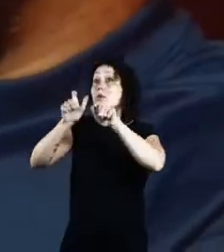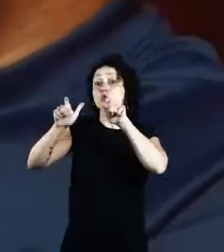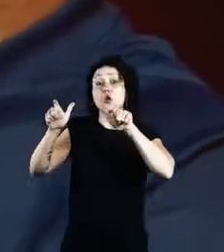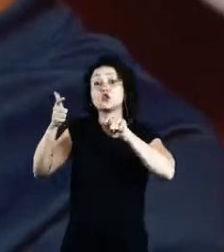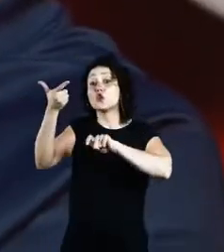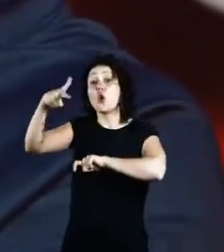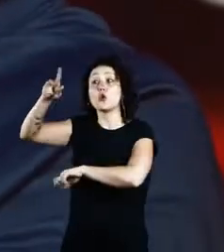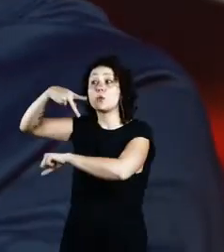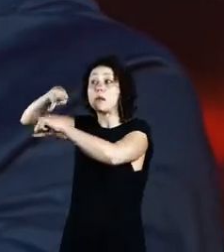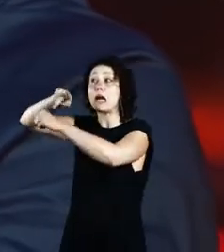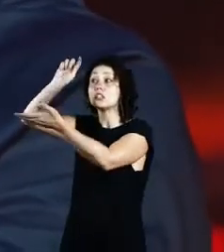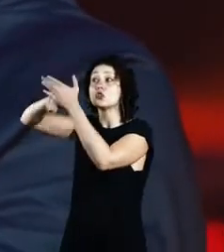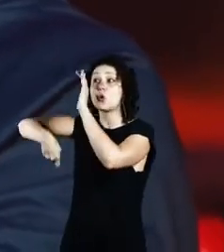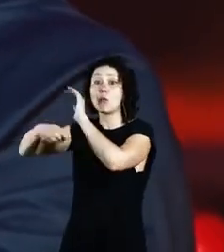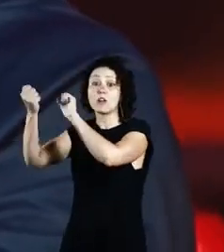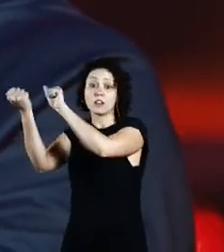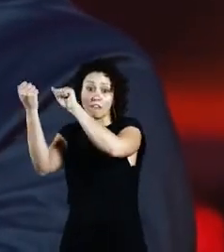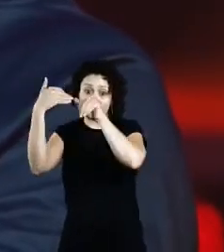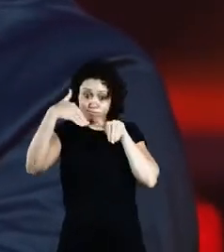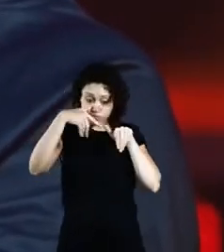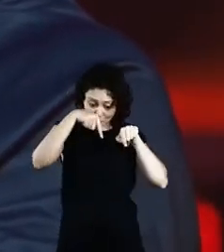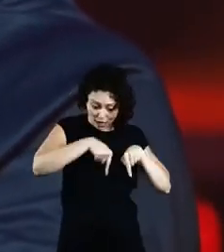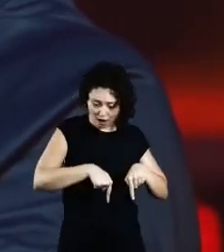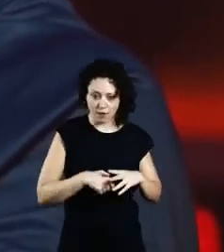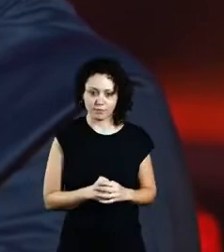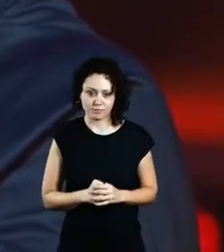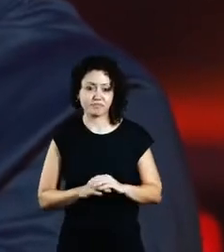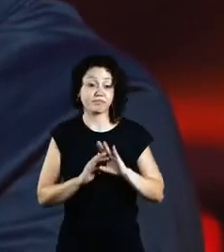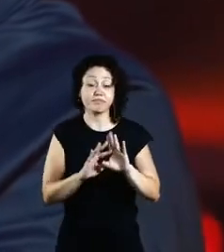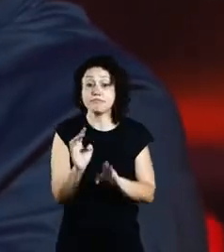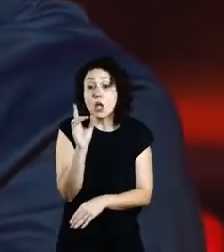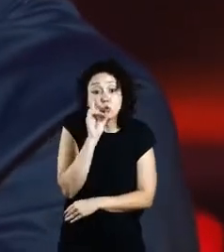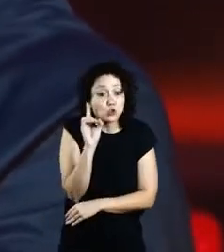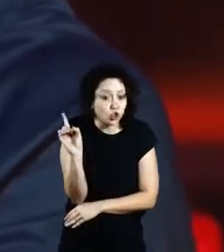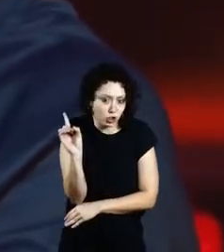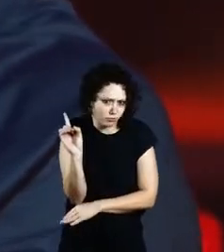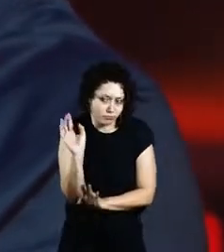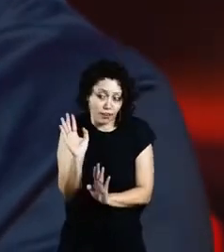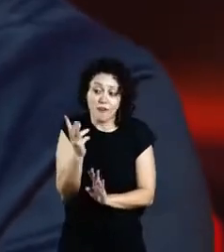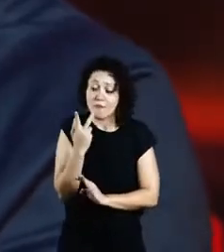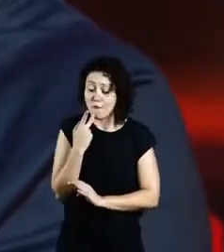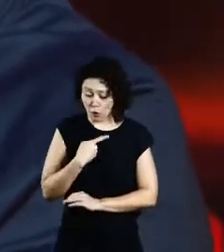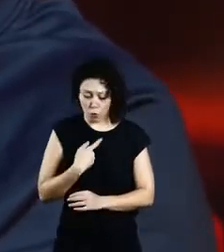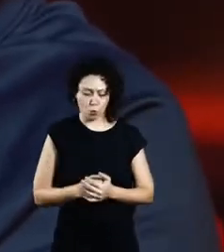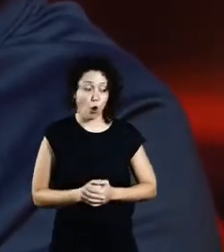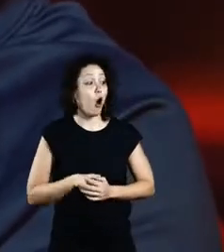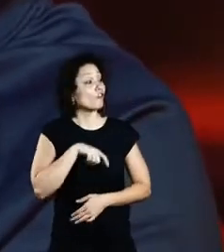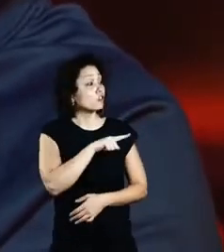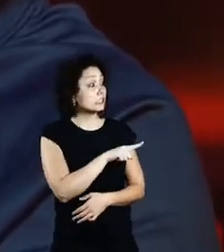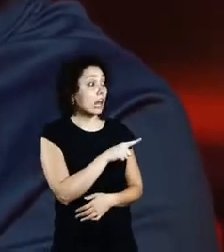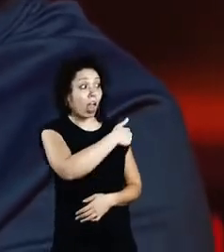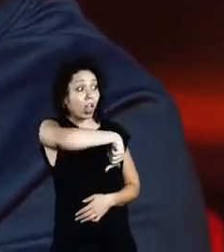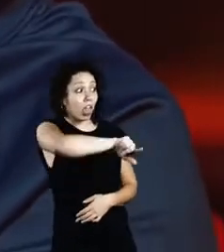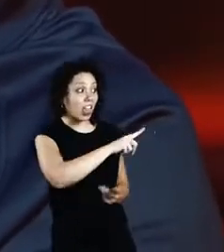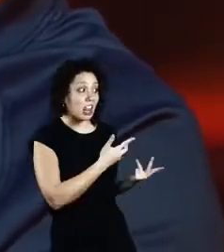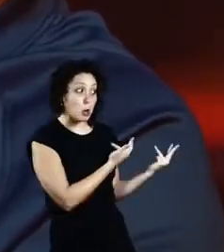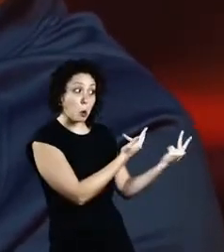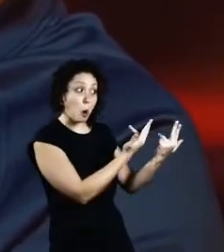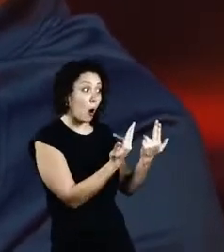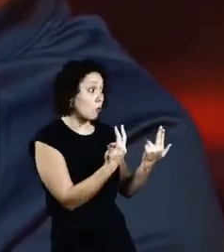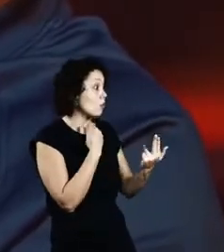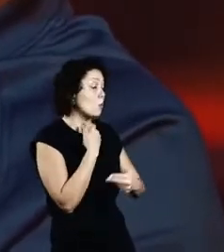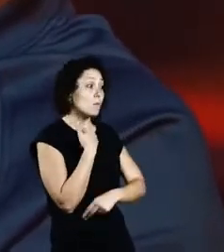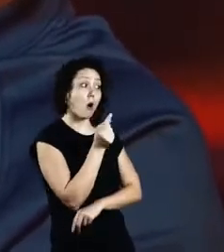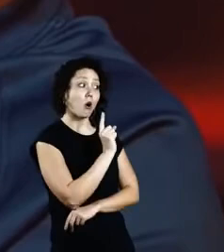o Dick Santos. E um dia ele chegou para mim e falou, você não pode ser igual a esses caras, você é um